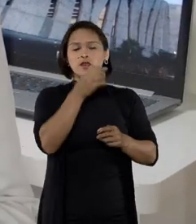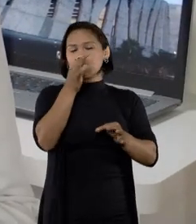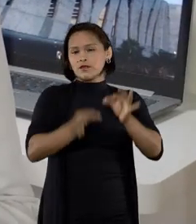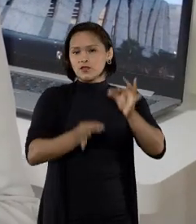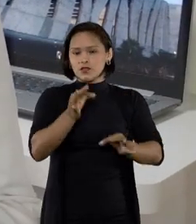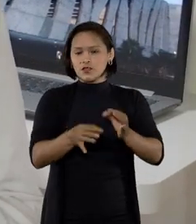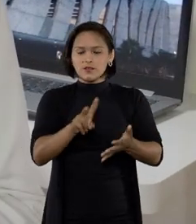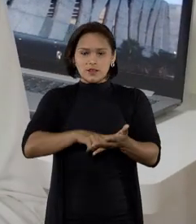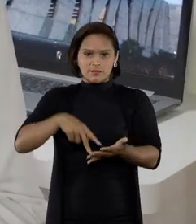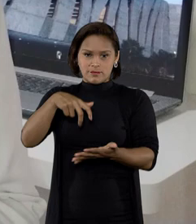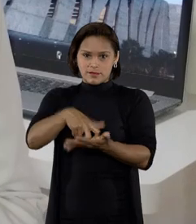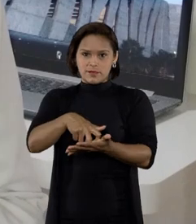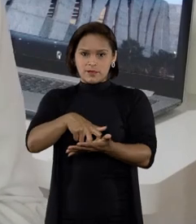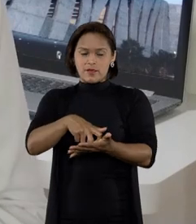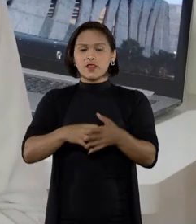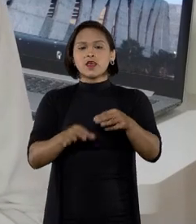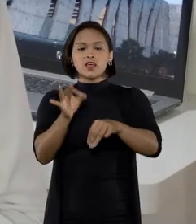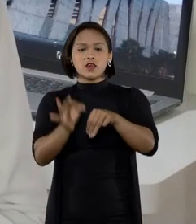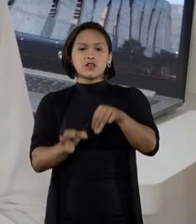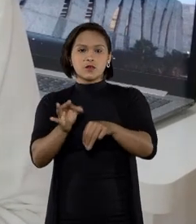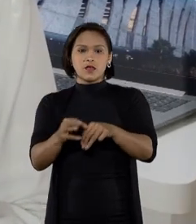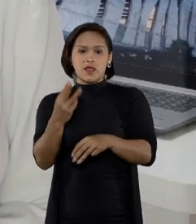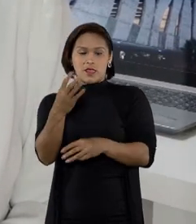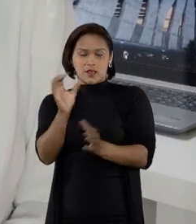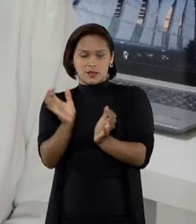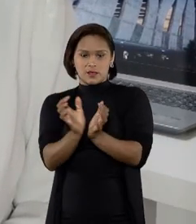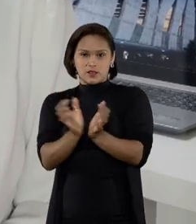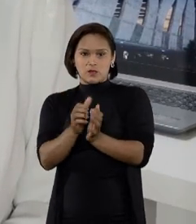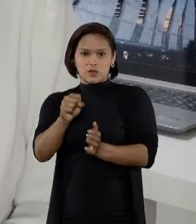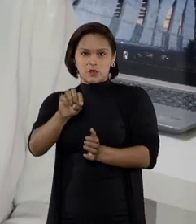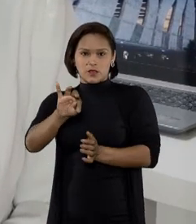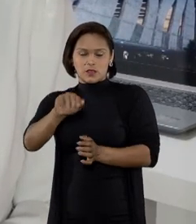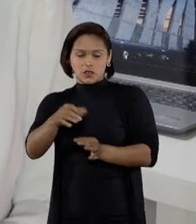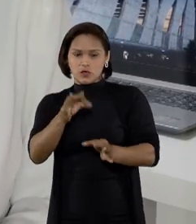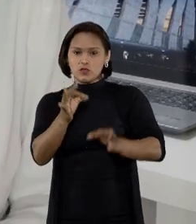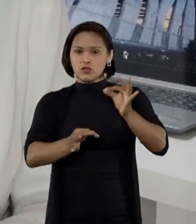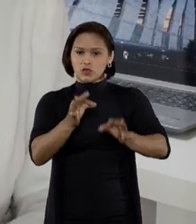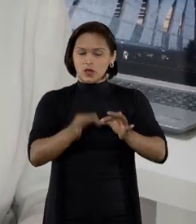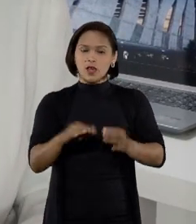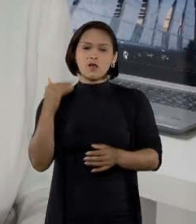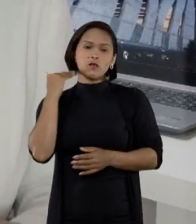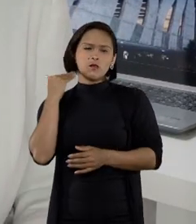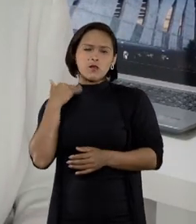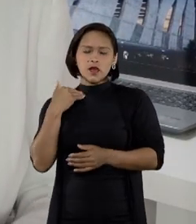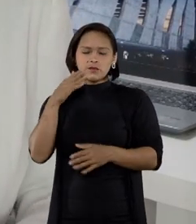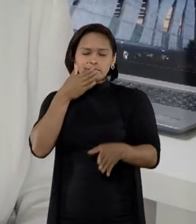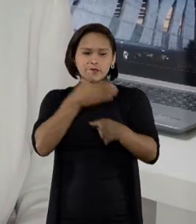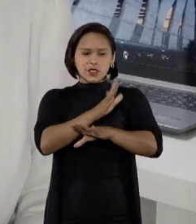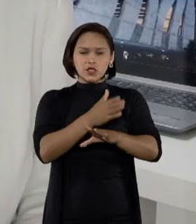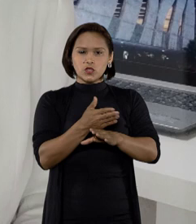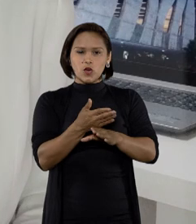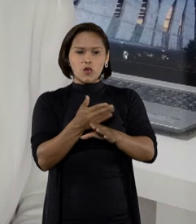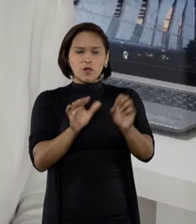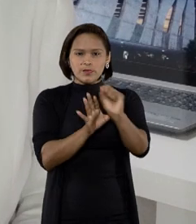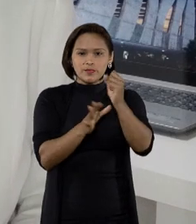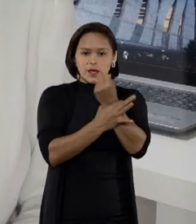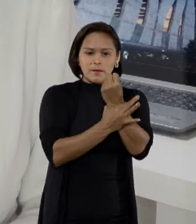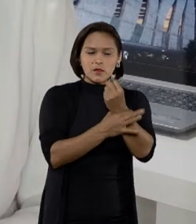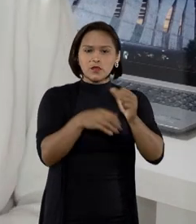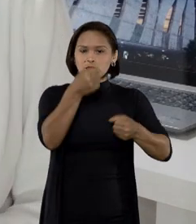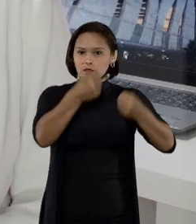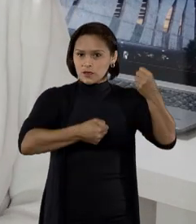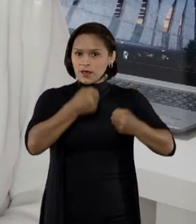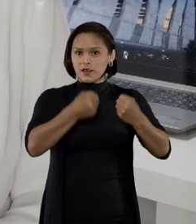justifica a penalidade. E os ministros da terceira turma do STJ julgaram o caso de um banco que entrou com uma ação de busca e apreensão de um